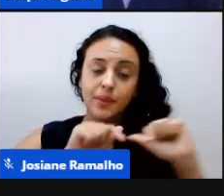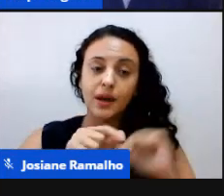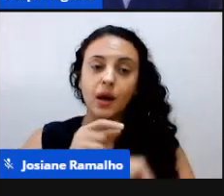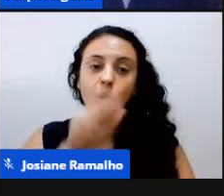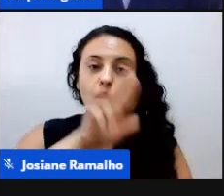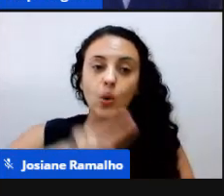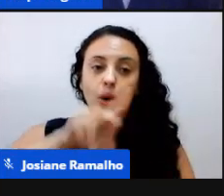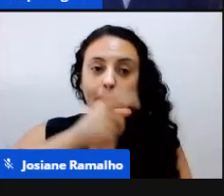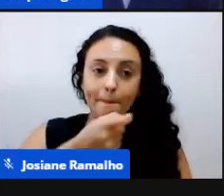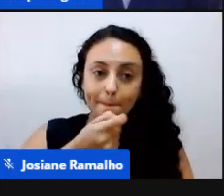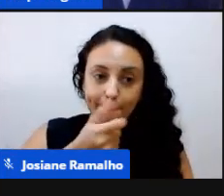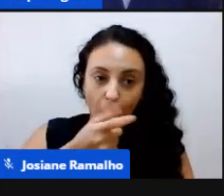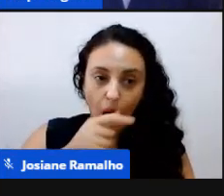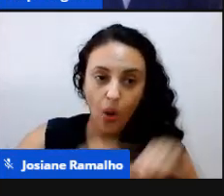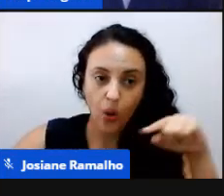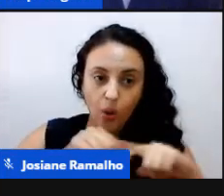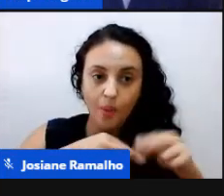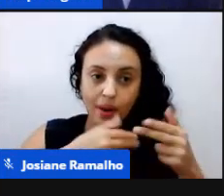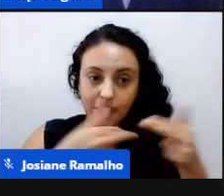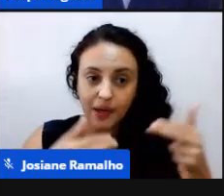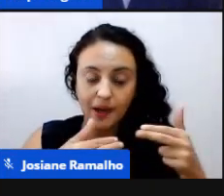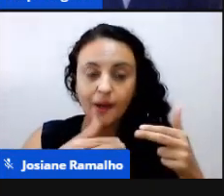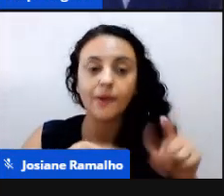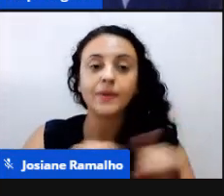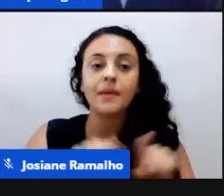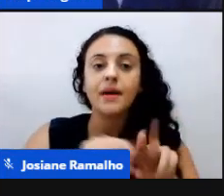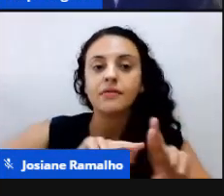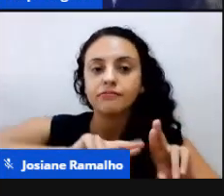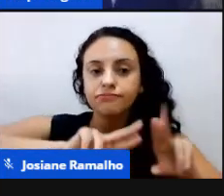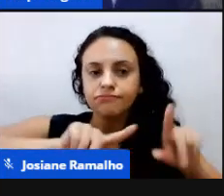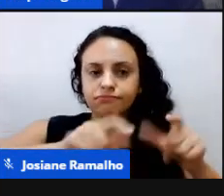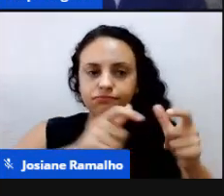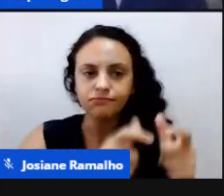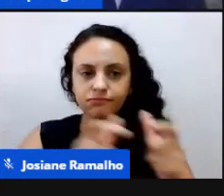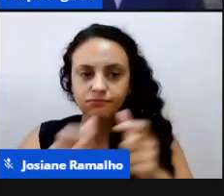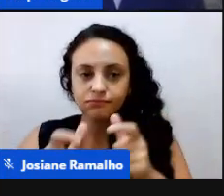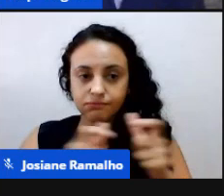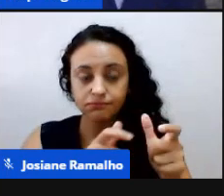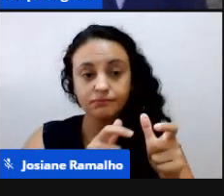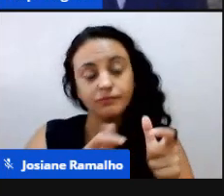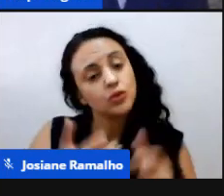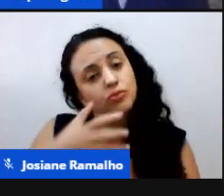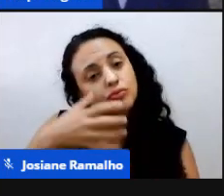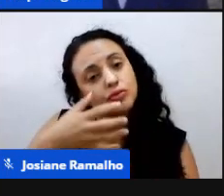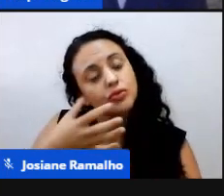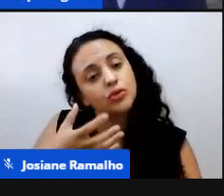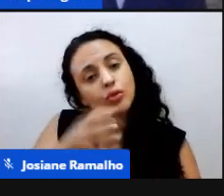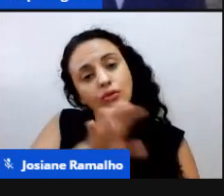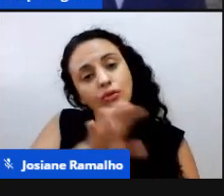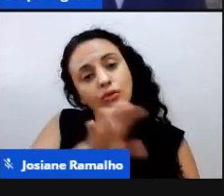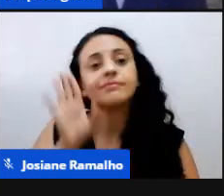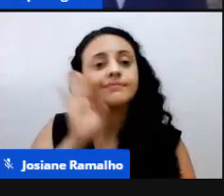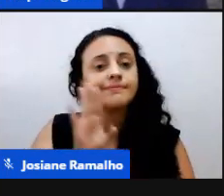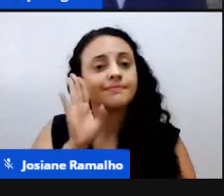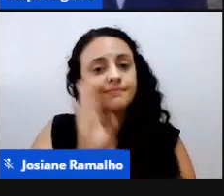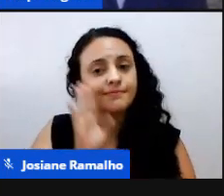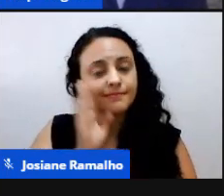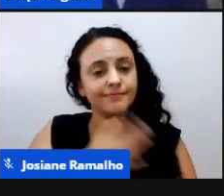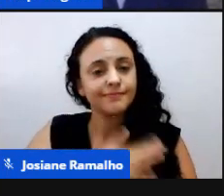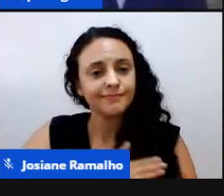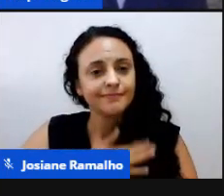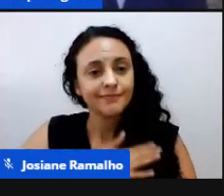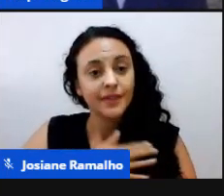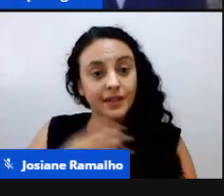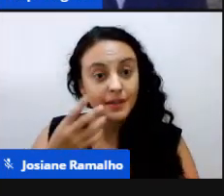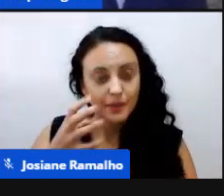material, em diferentes espaços, e de uma maneira, você vê que bem agradável, porque vocês mesmo viram as crianças brincando e